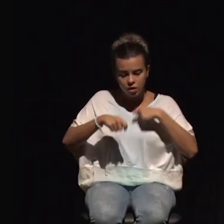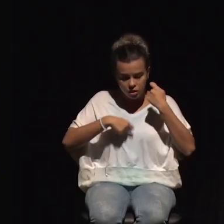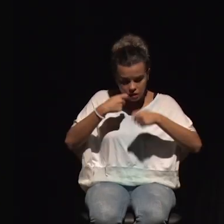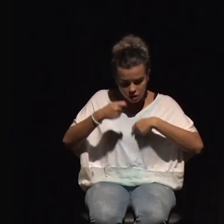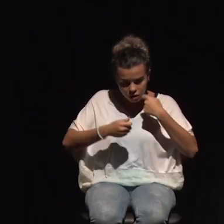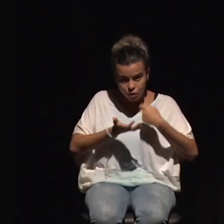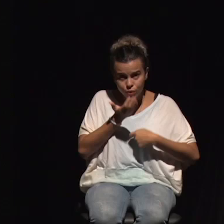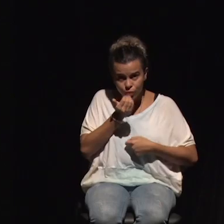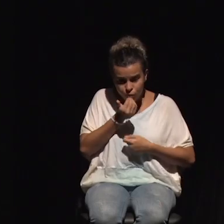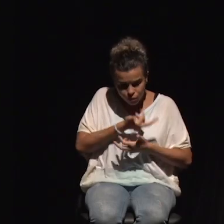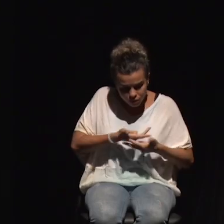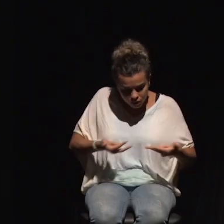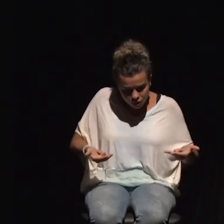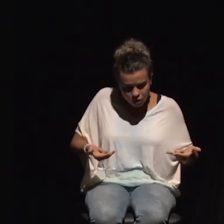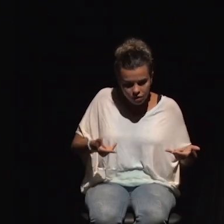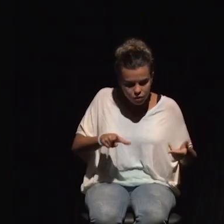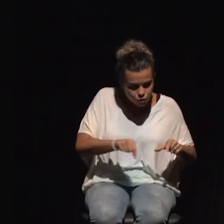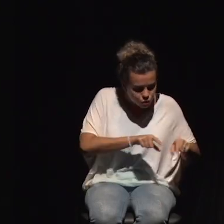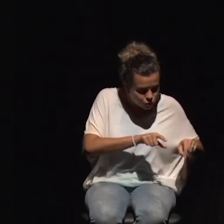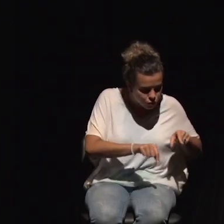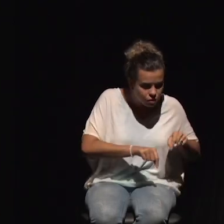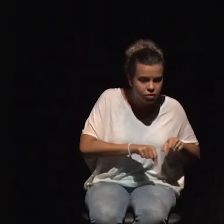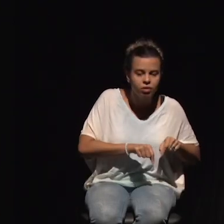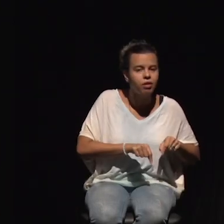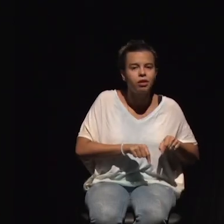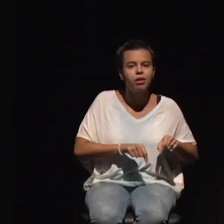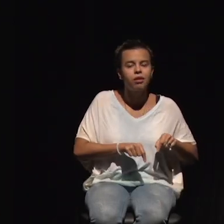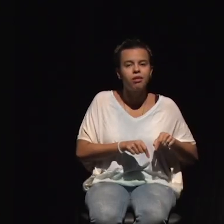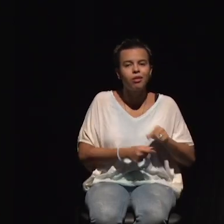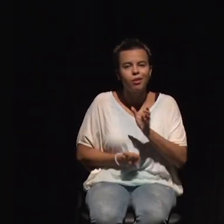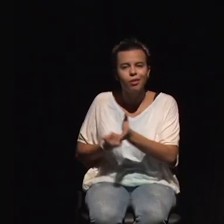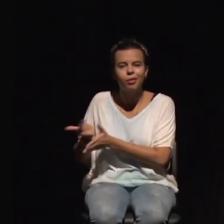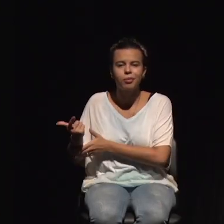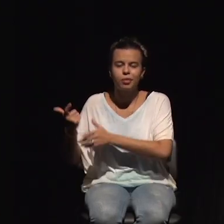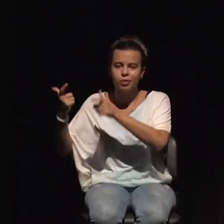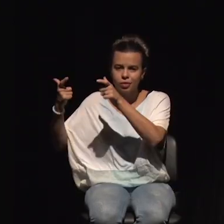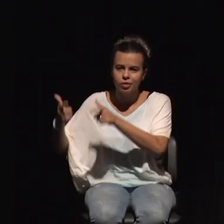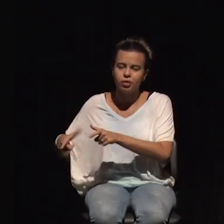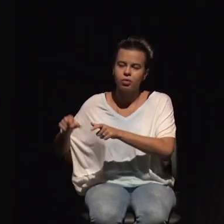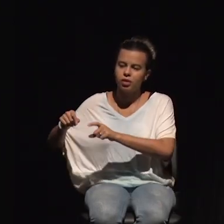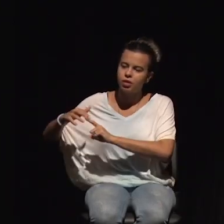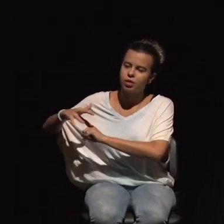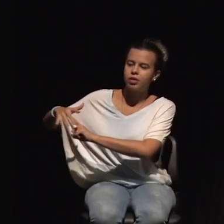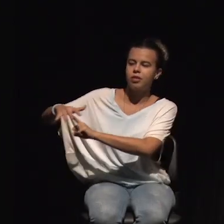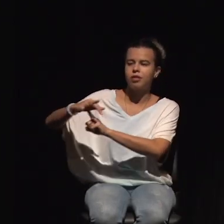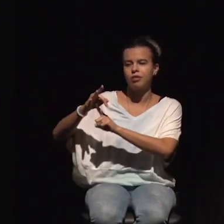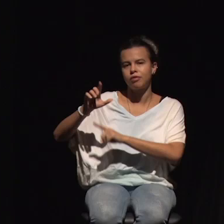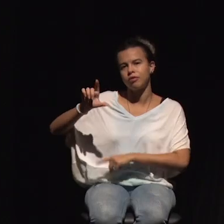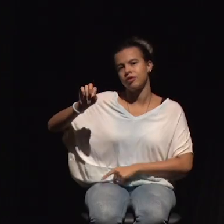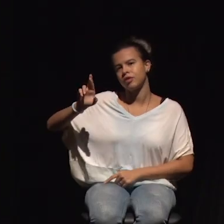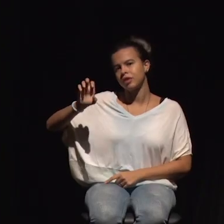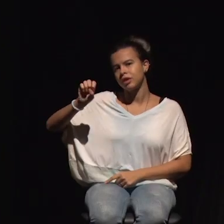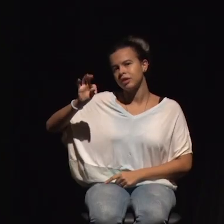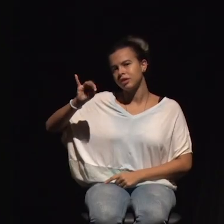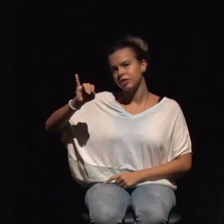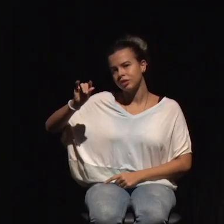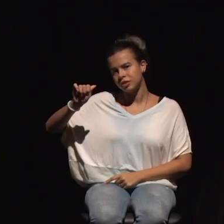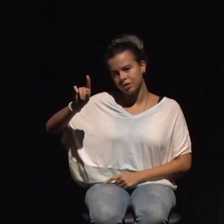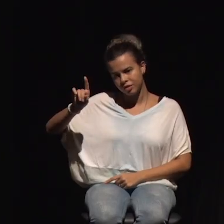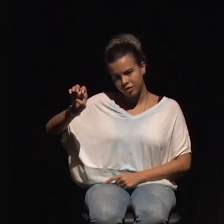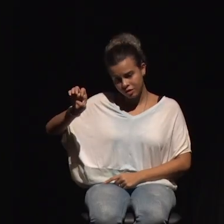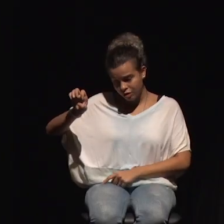os quais a gente trabalhava eram dotados de o que a gente chamou de flores idade né são alimentos que são